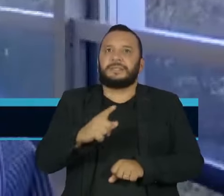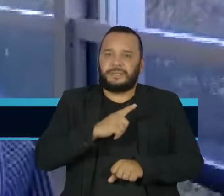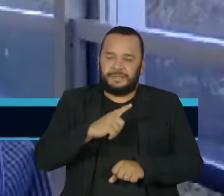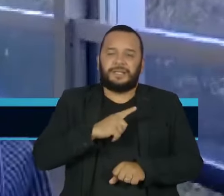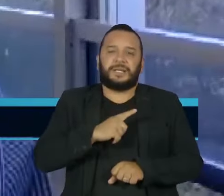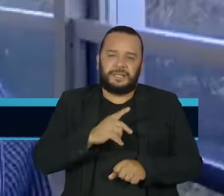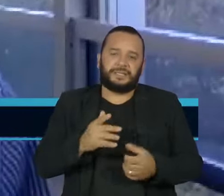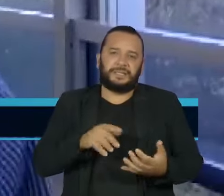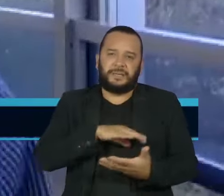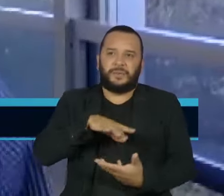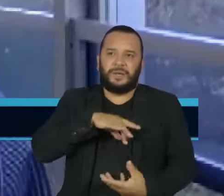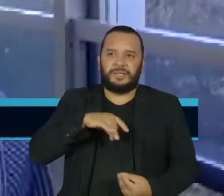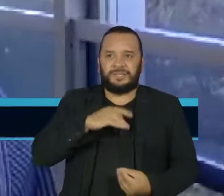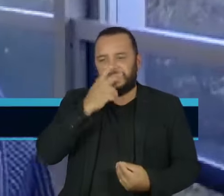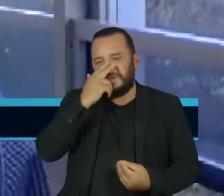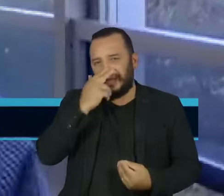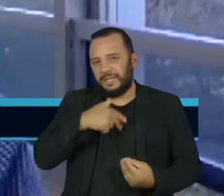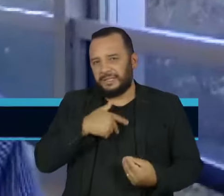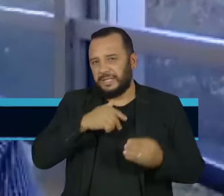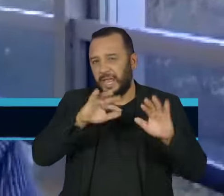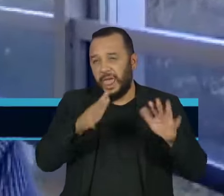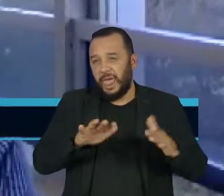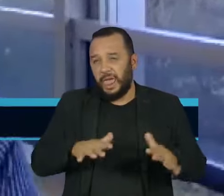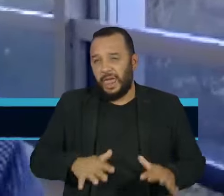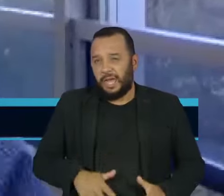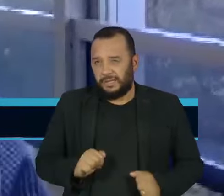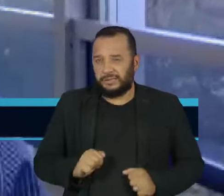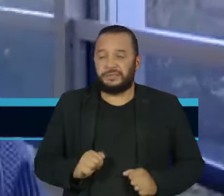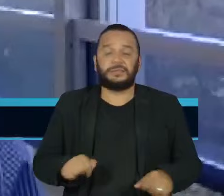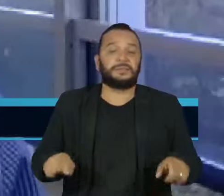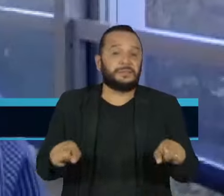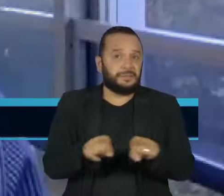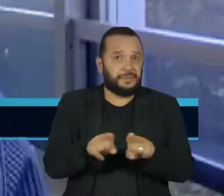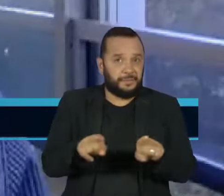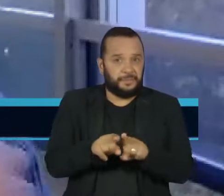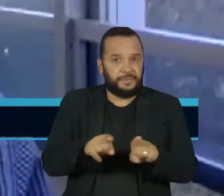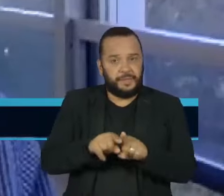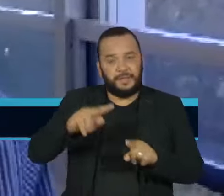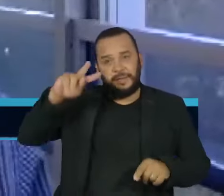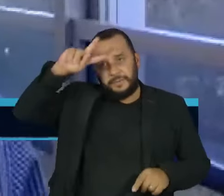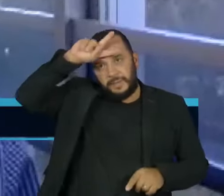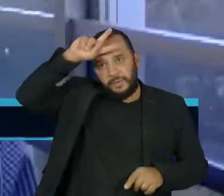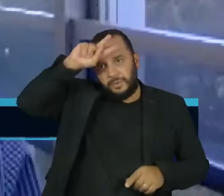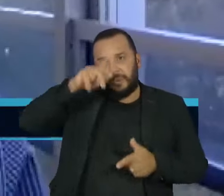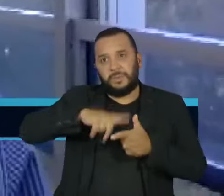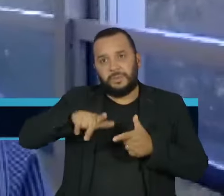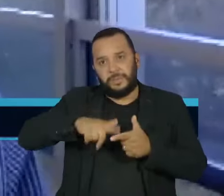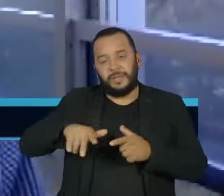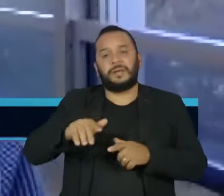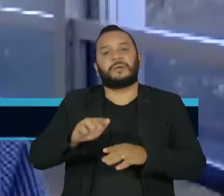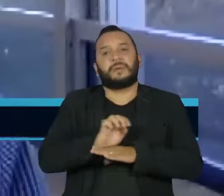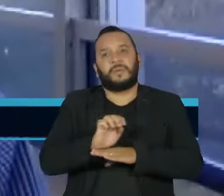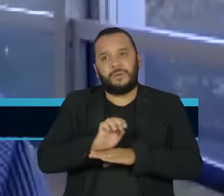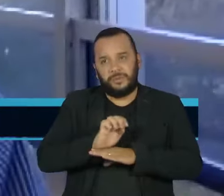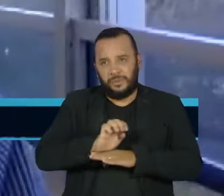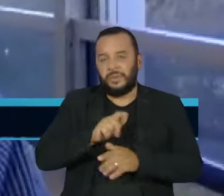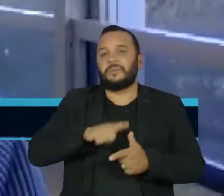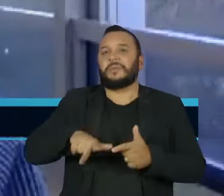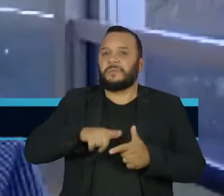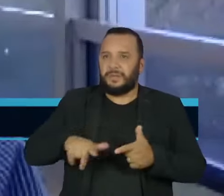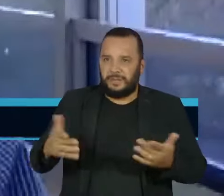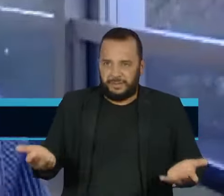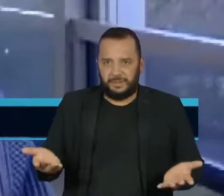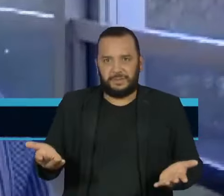democracia, mas em outras situações, né, podemos reconhecer também, né, o Peru tendo problemas, né, o Equador tendo problemas, né, a